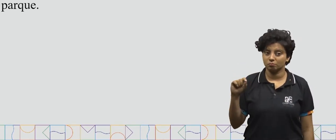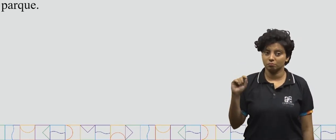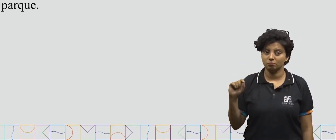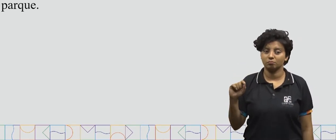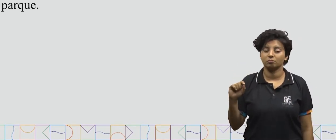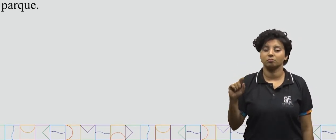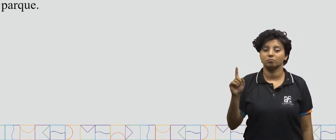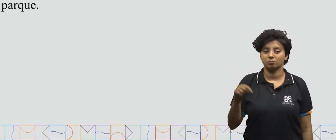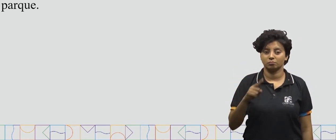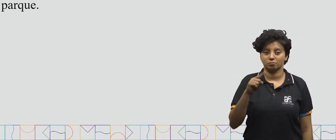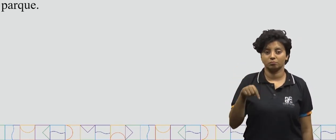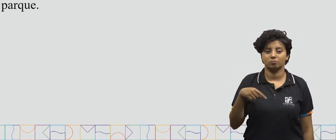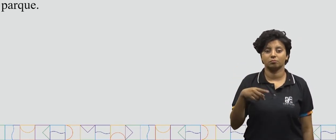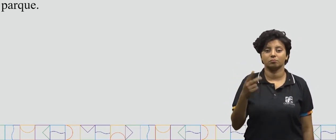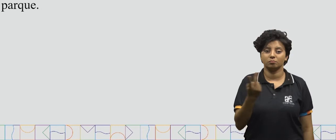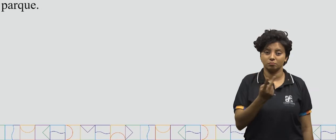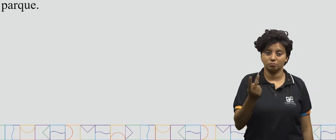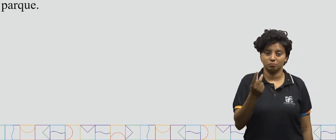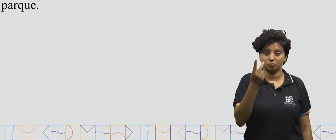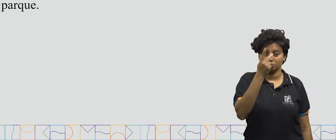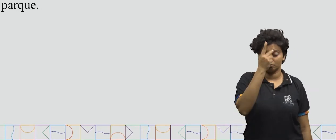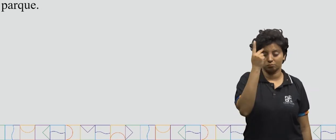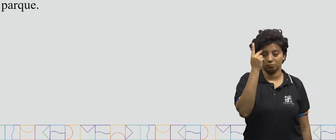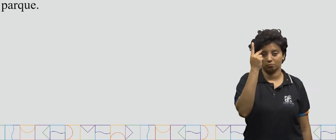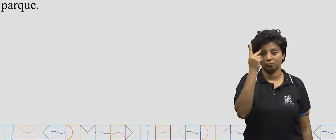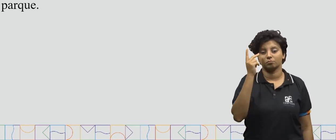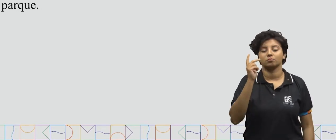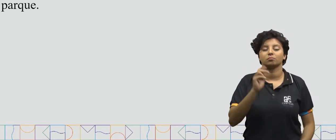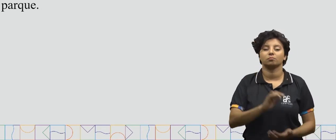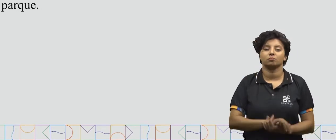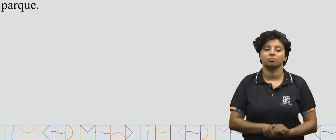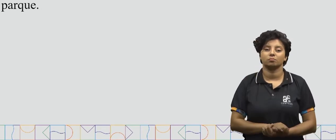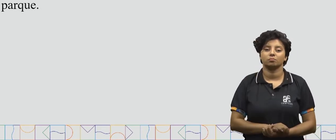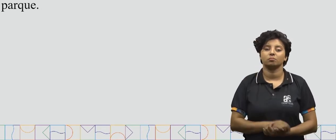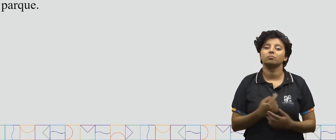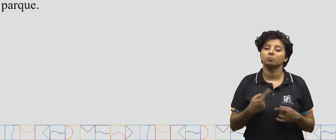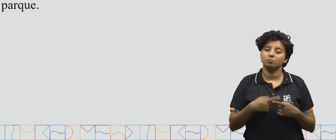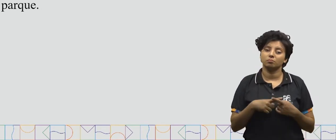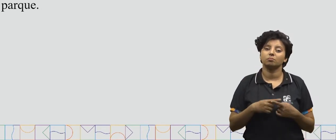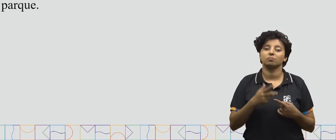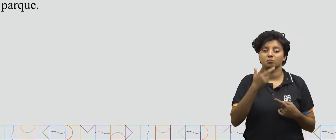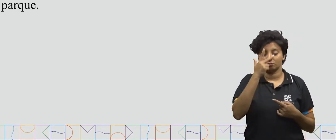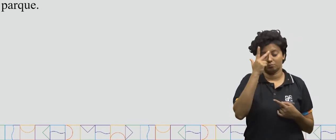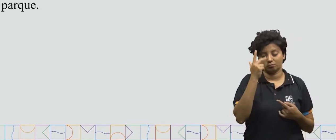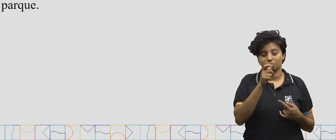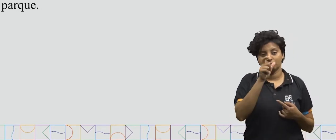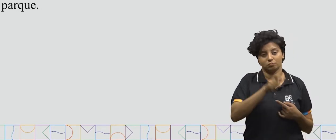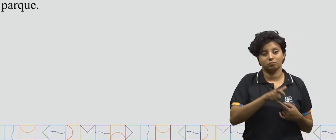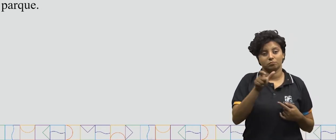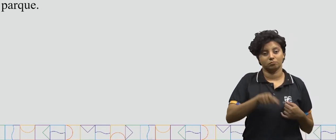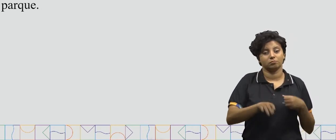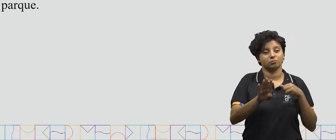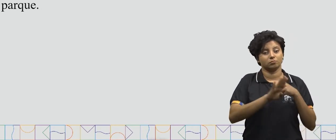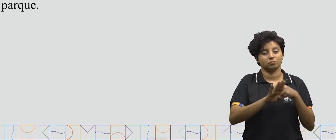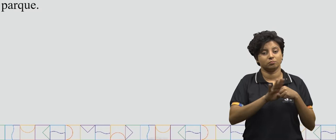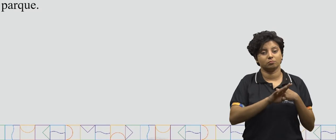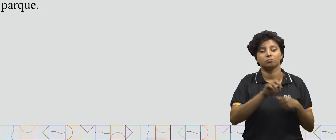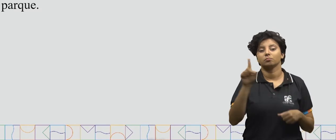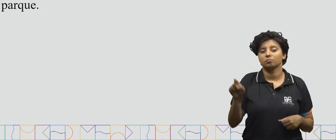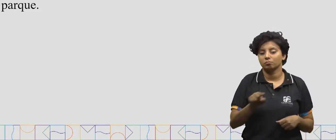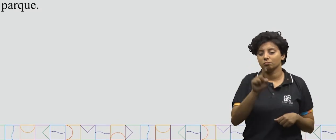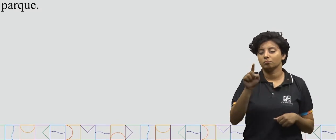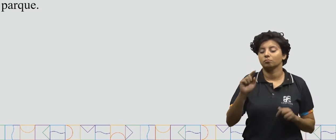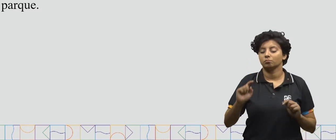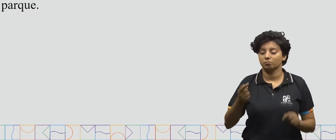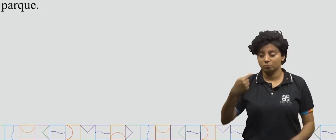ficará um X em Kátia, um X em Gisele, porque elas são substantivos. E vamos